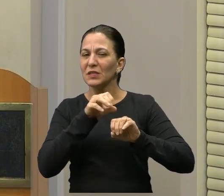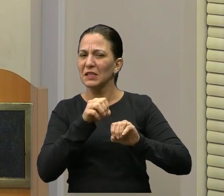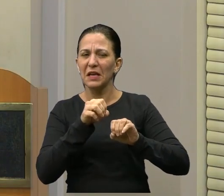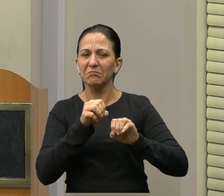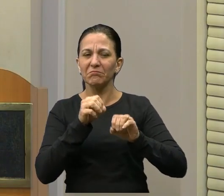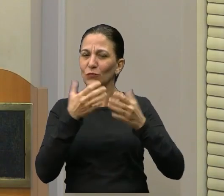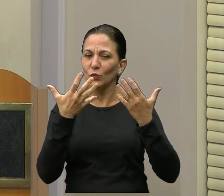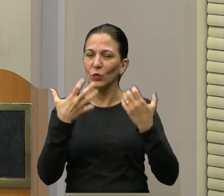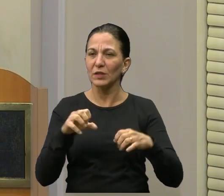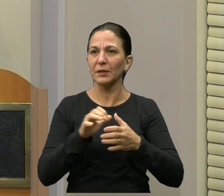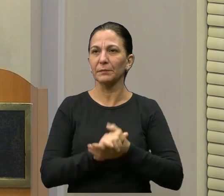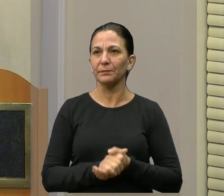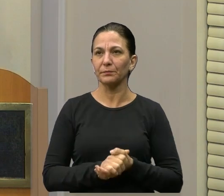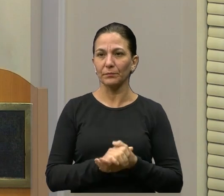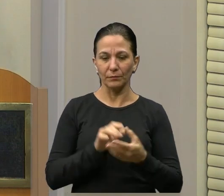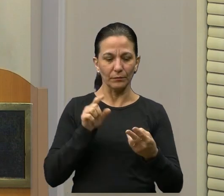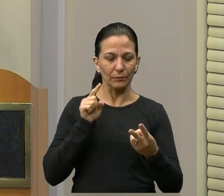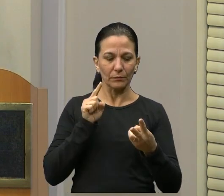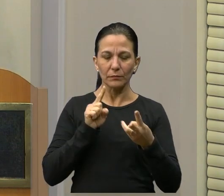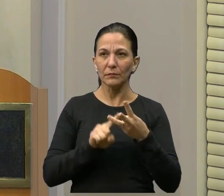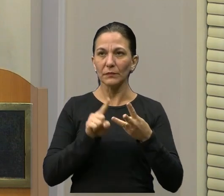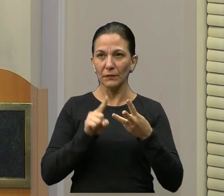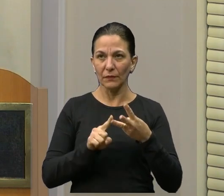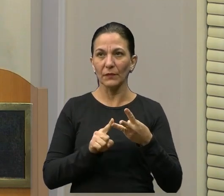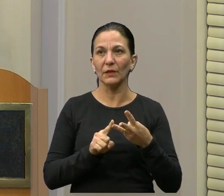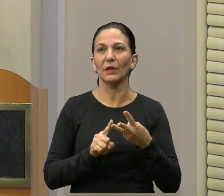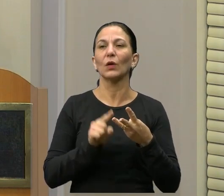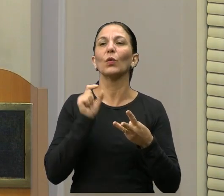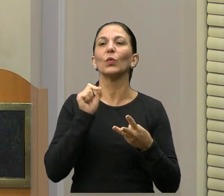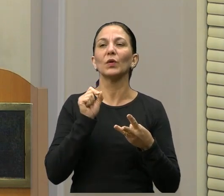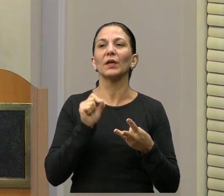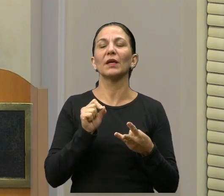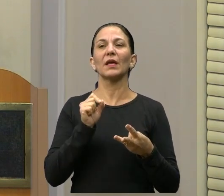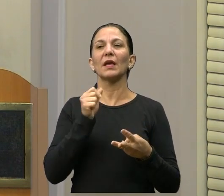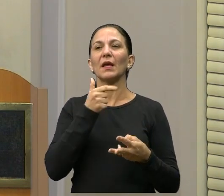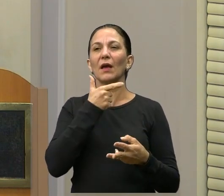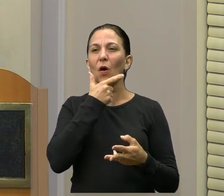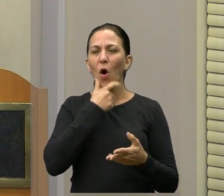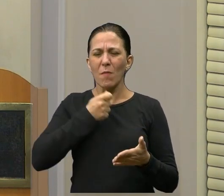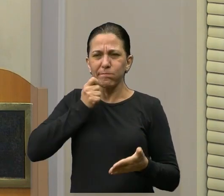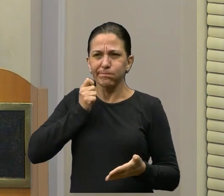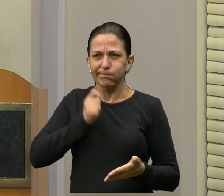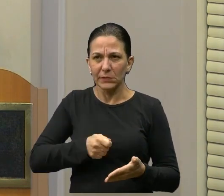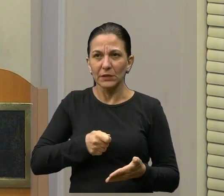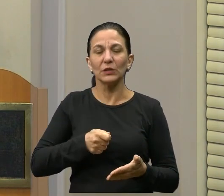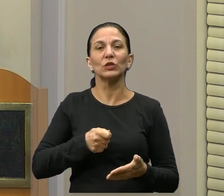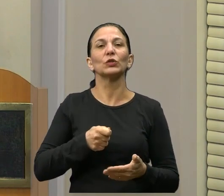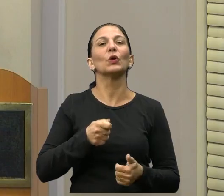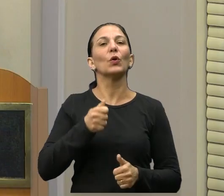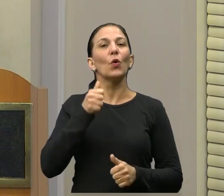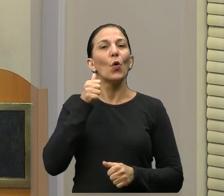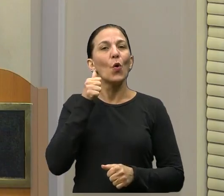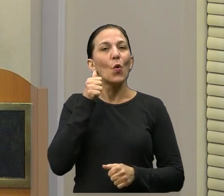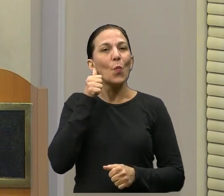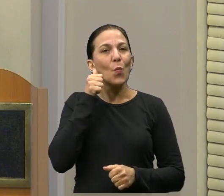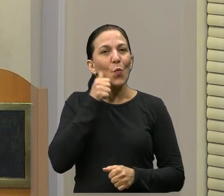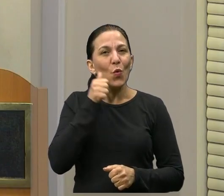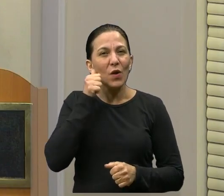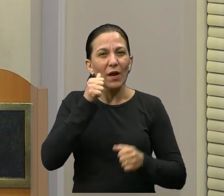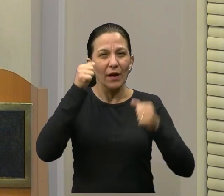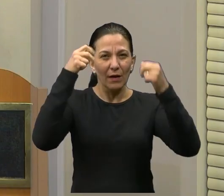3, machismo. Mulheres têm menos neurônios que homens. Isso me parece uma agressão